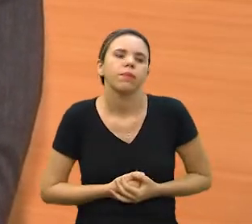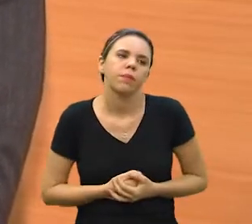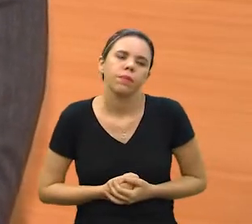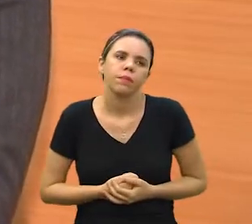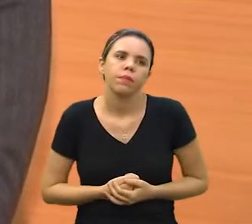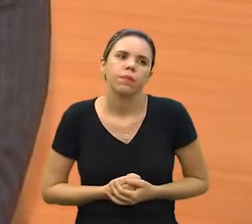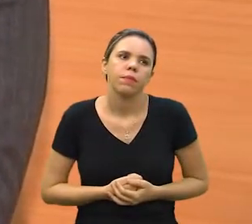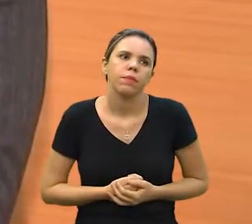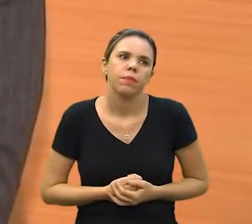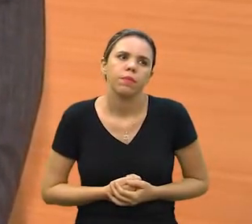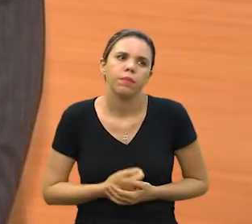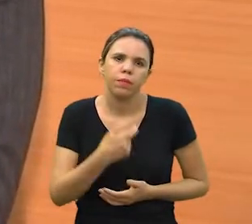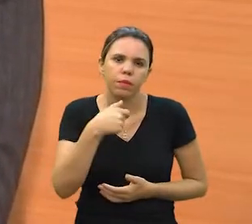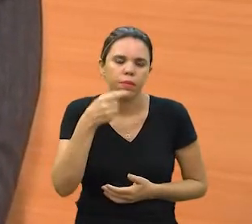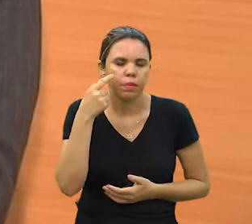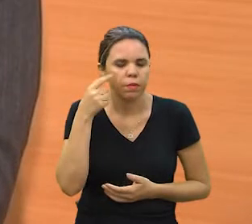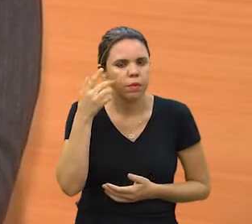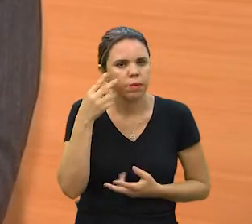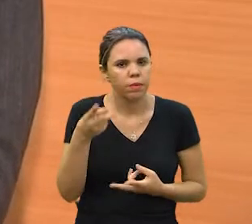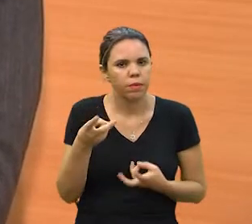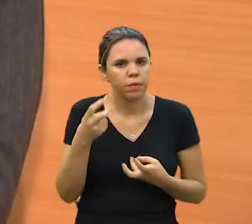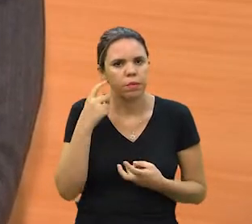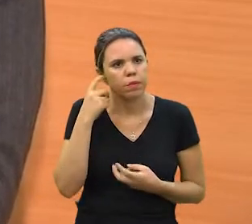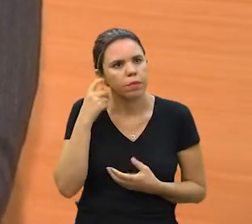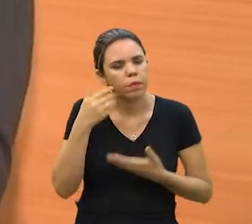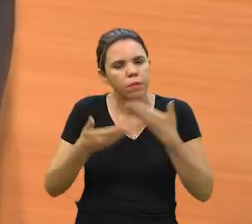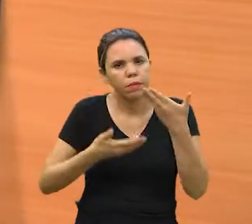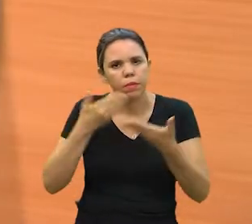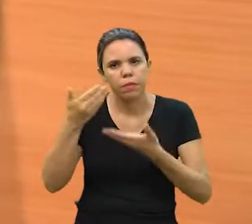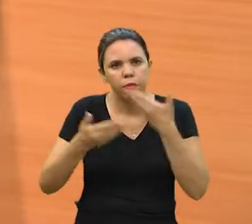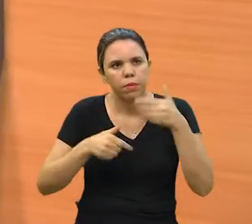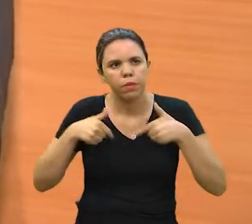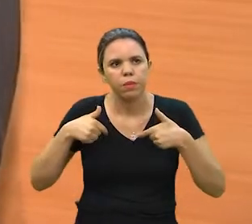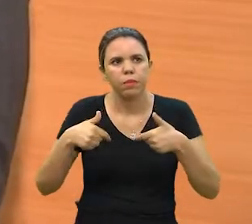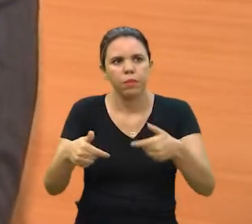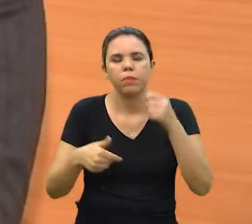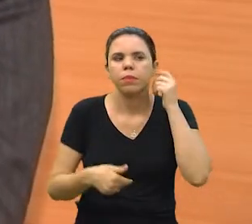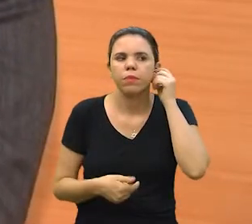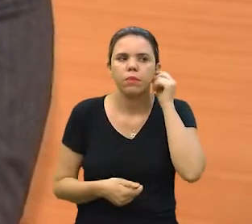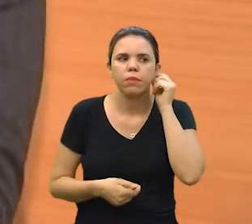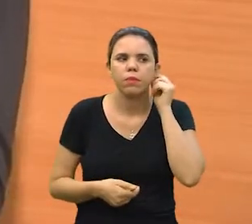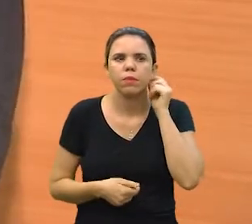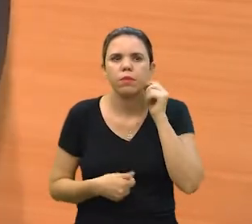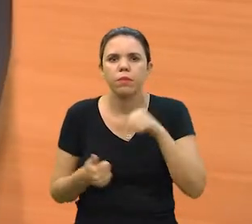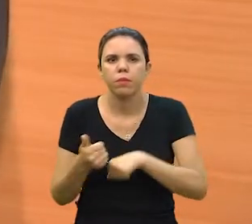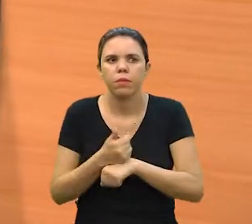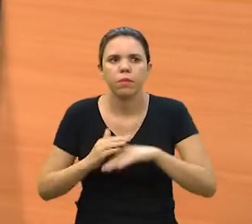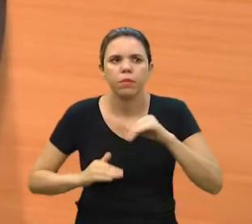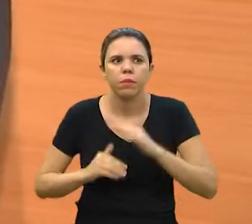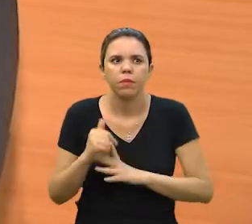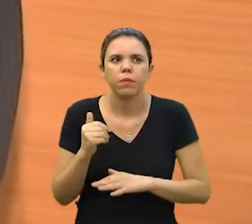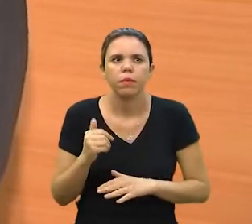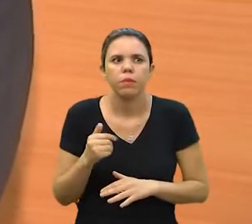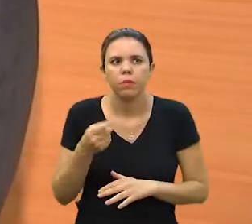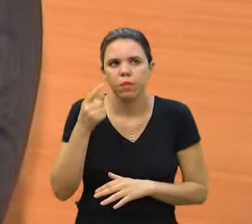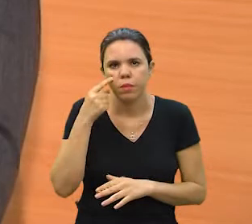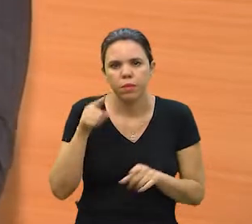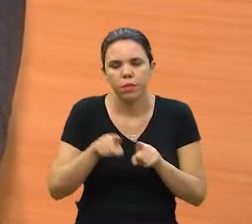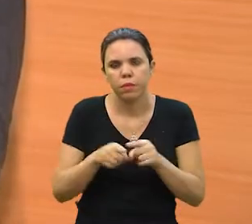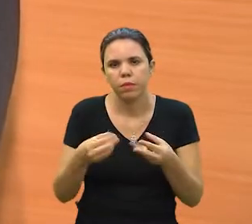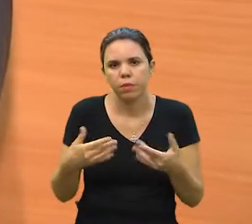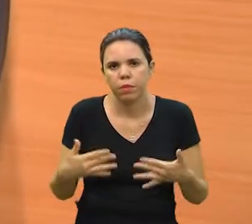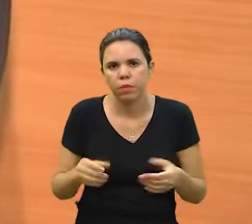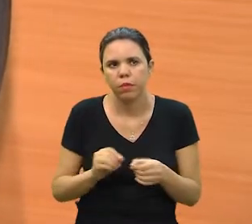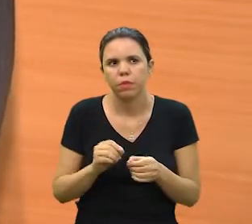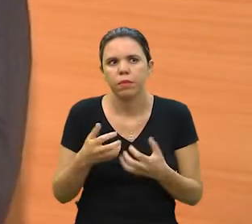difícil, e eu vejo, né, eu posso elogiar a atitude, né, de alguns profissionais, mas eu vejo que